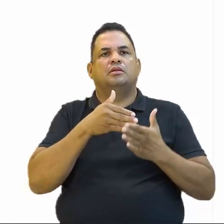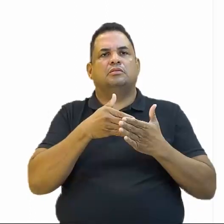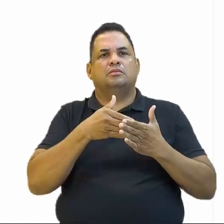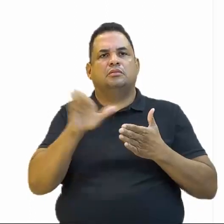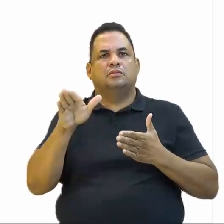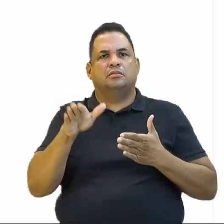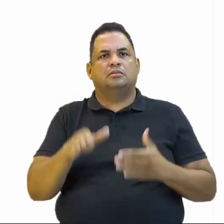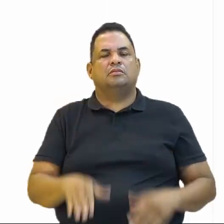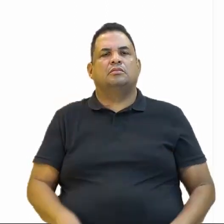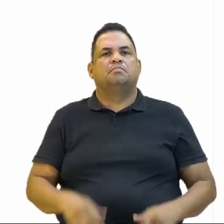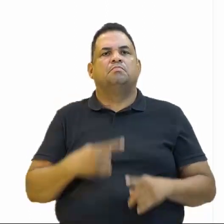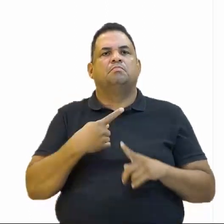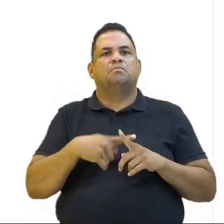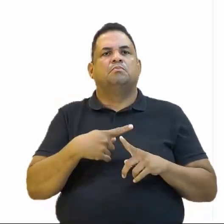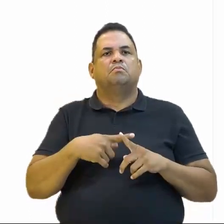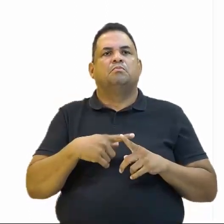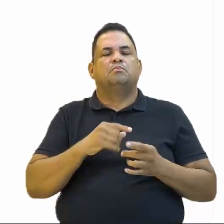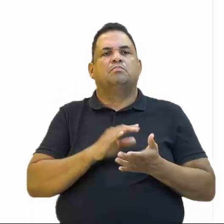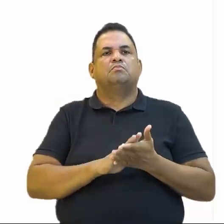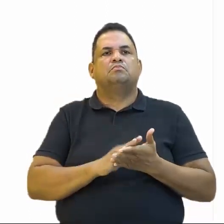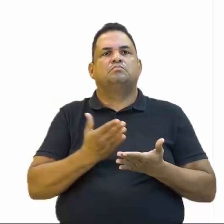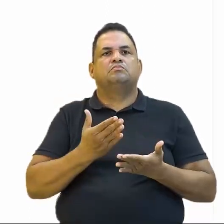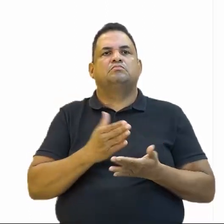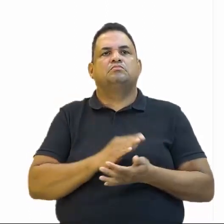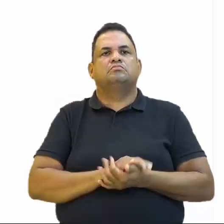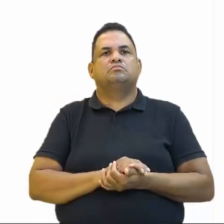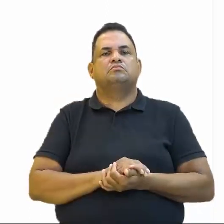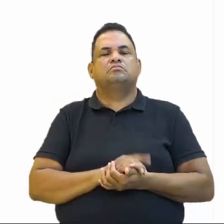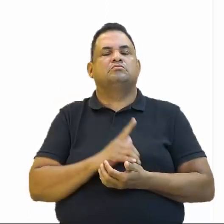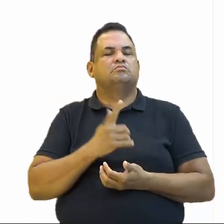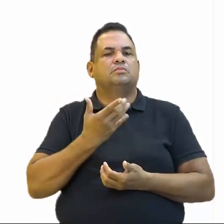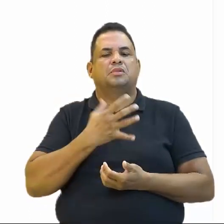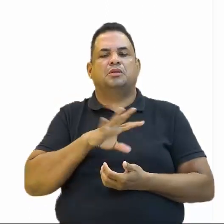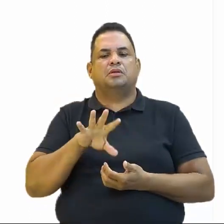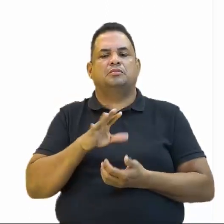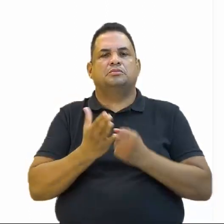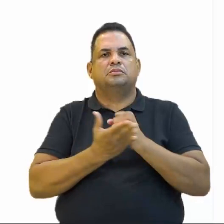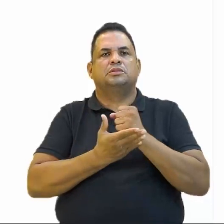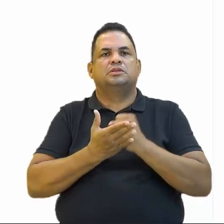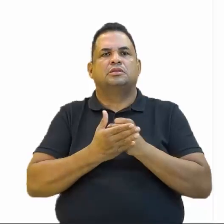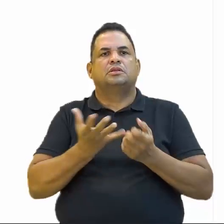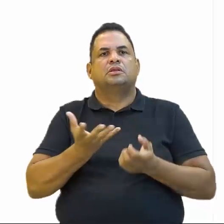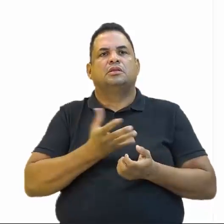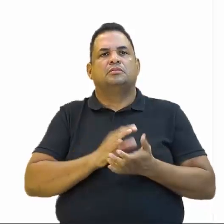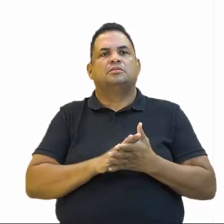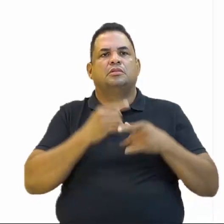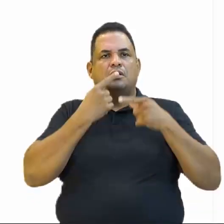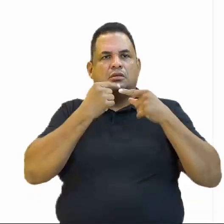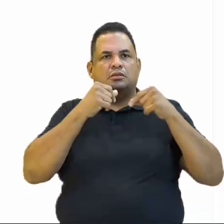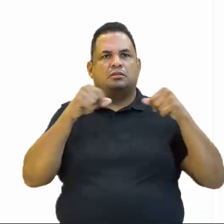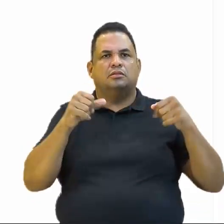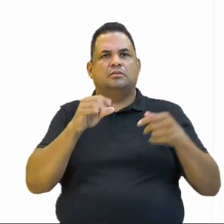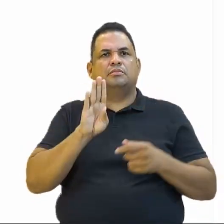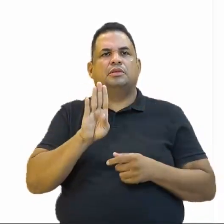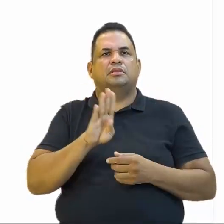cara, porque nós temos base nela e nós não queremos base, nós queremos sais. Na letra